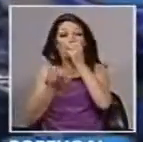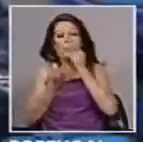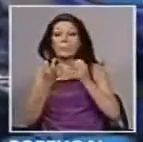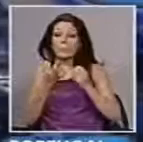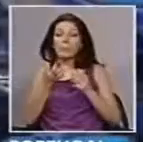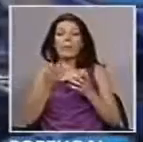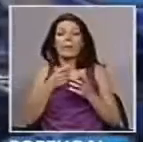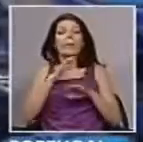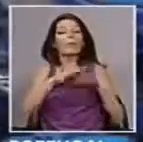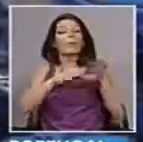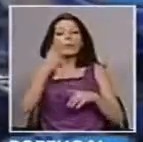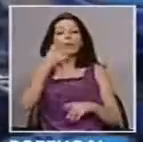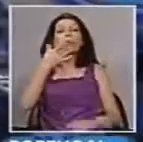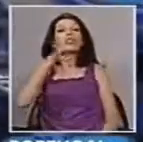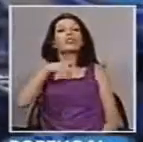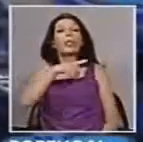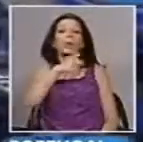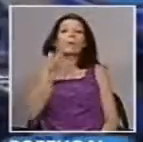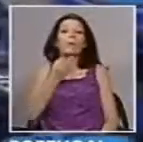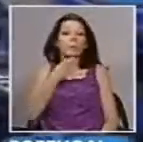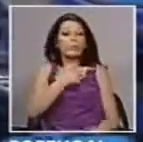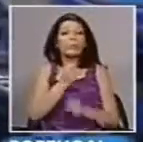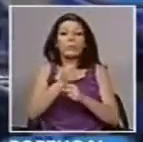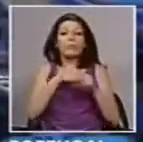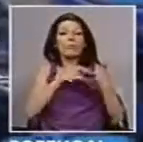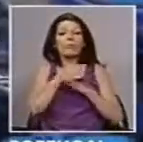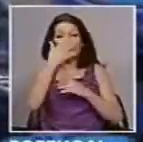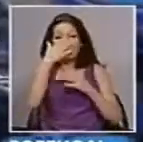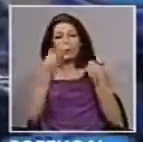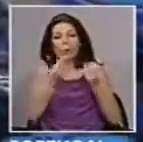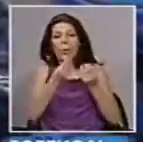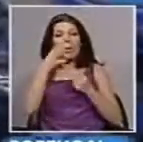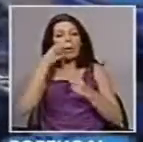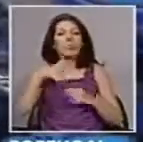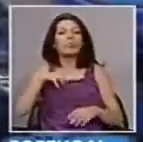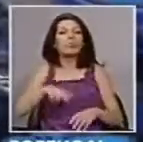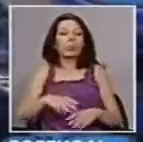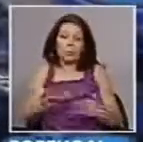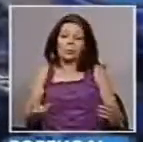ser levado a cabo por um sírio, dá emprego a portugueses.